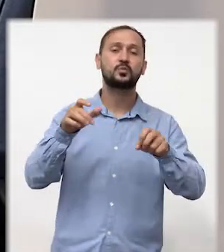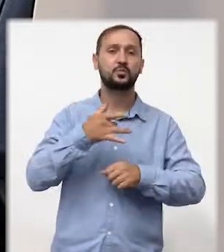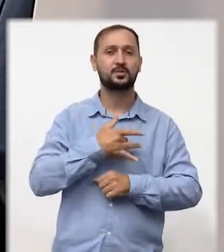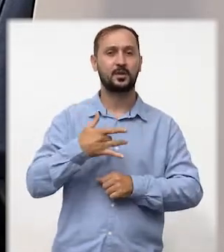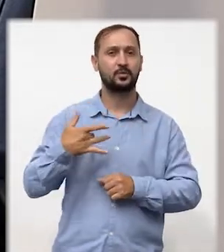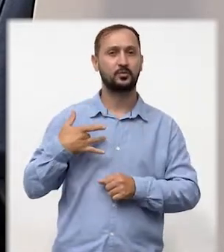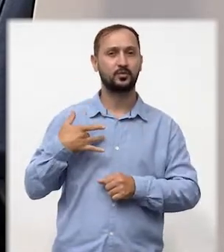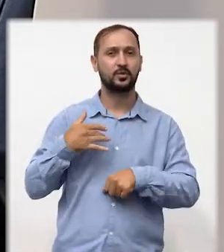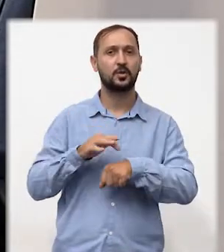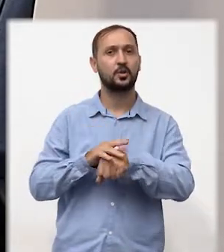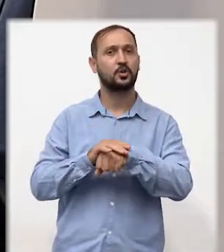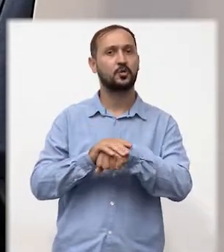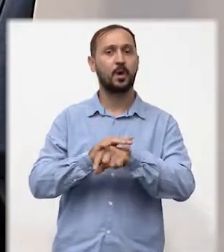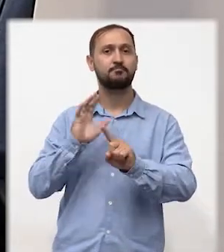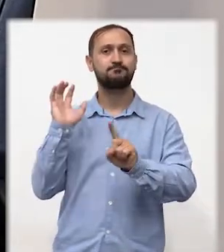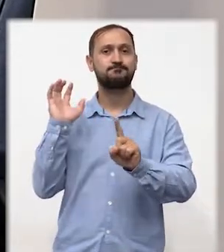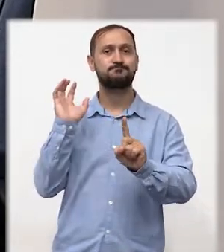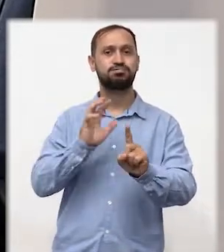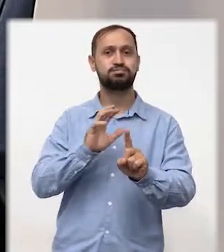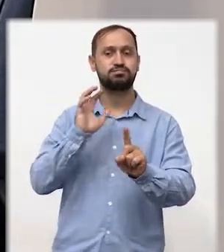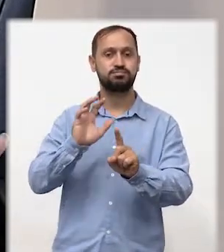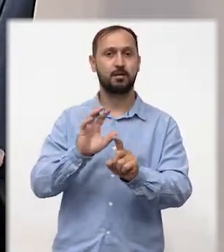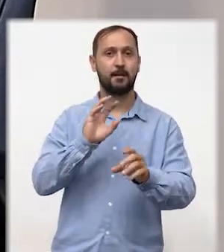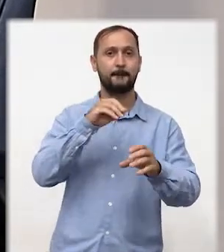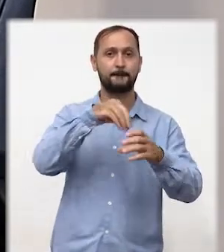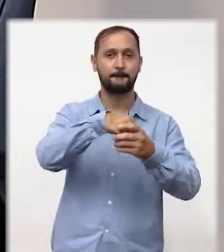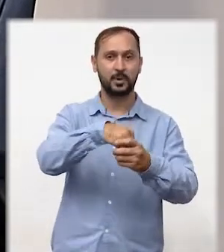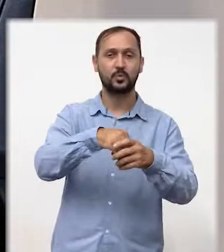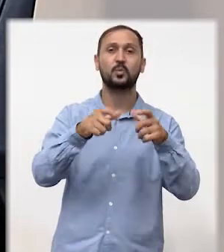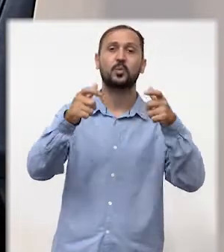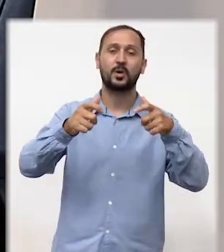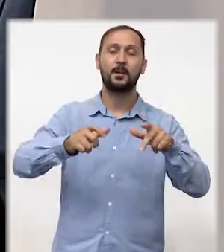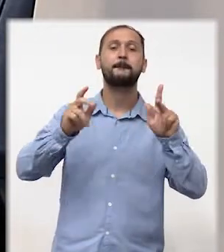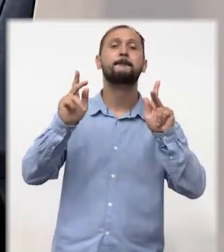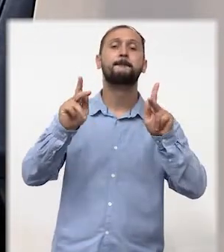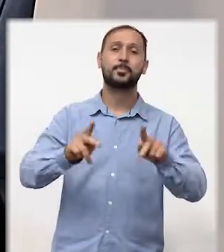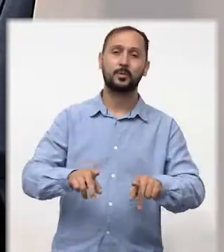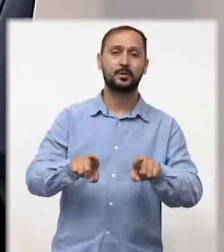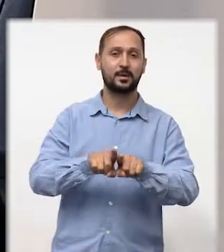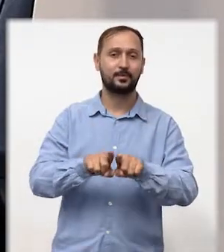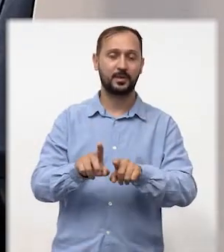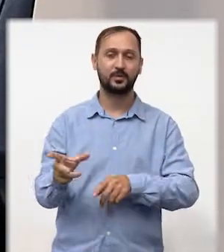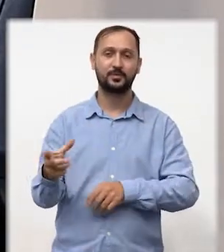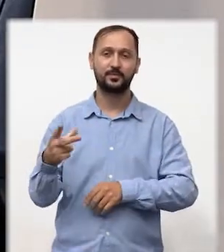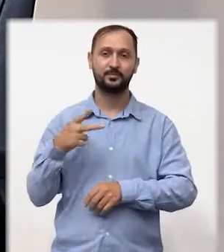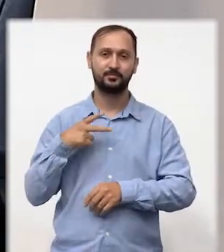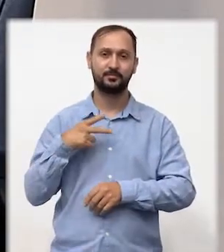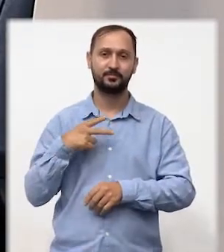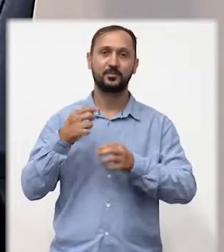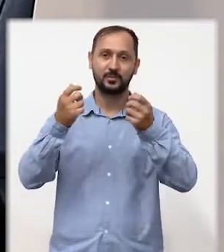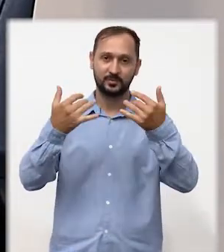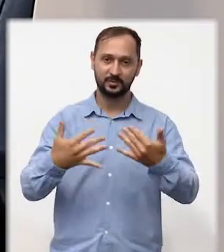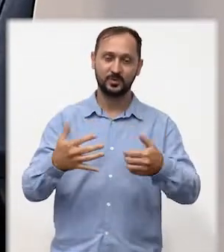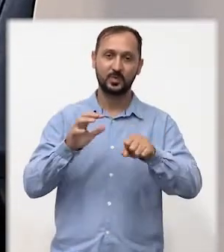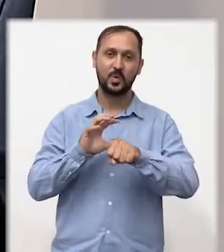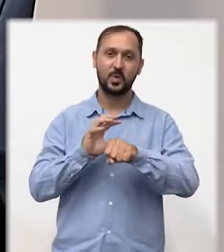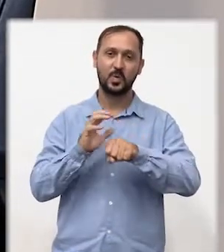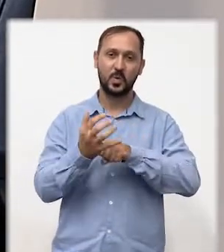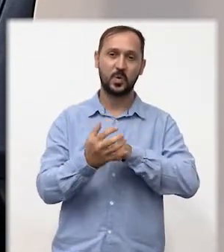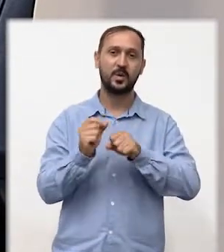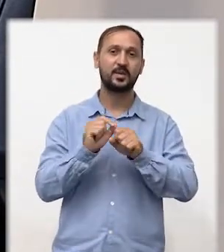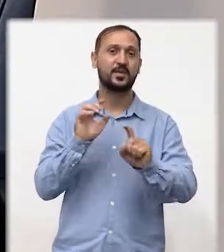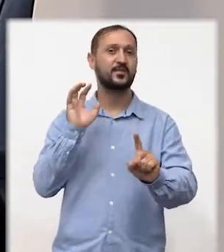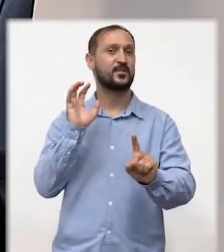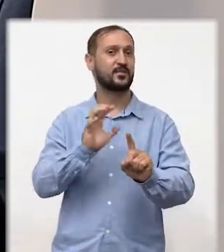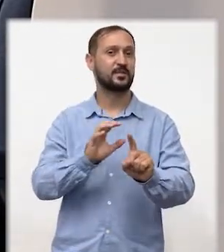saúde e uma doença que gerou impactos em diversos segmentos do setor público e privado. Estou falando do